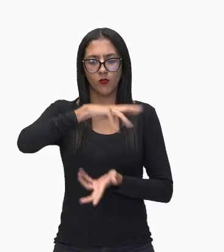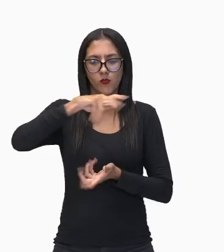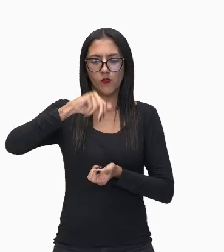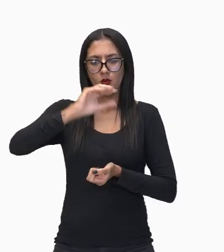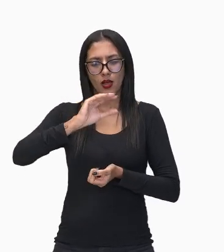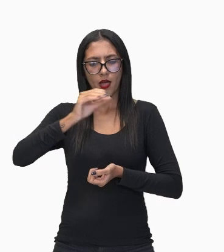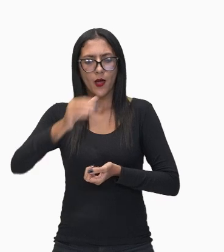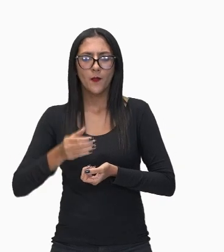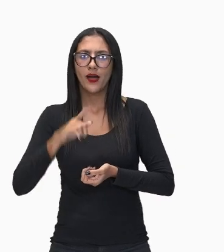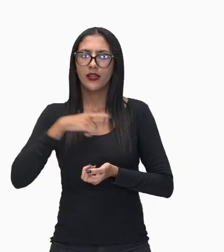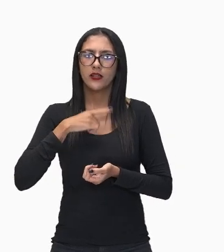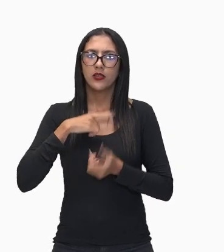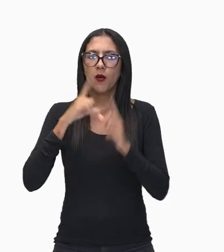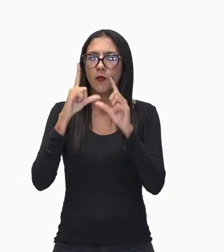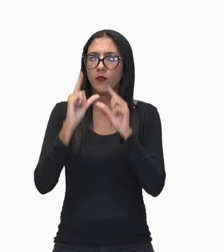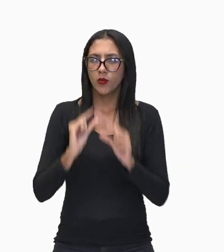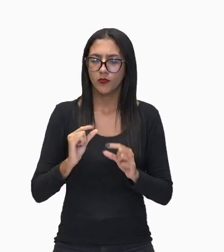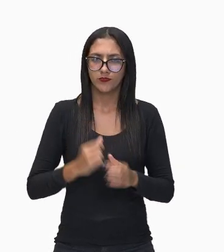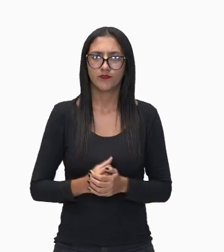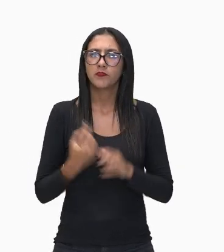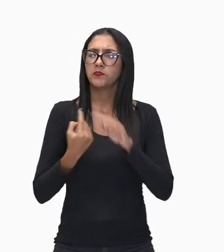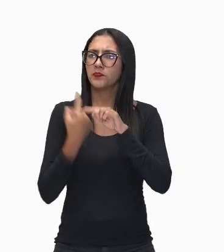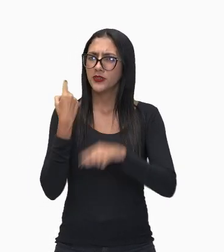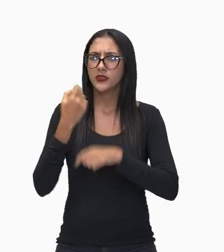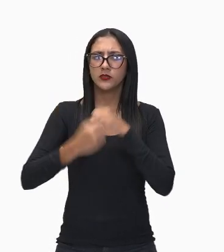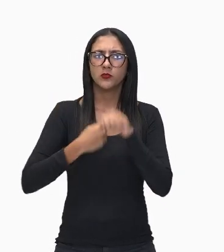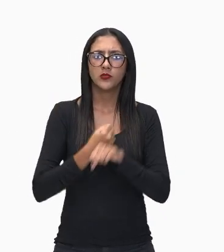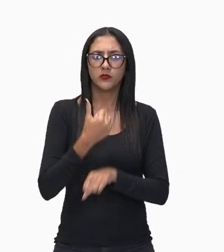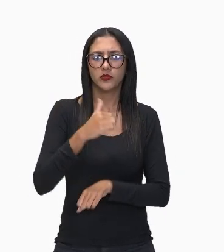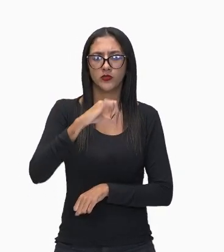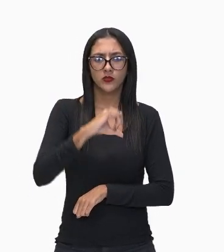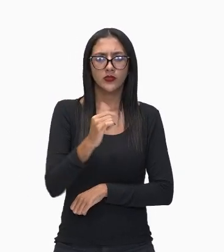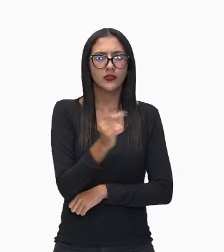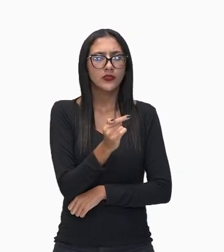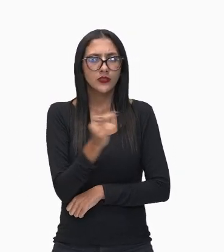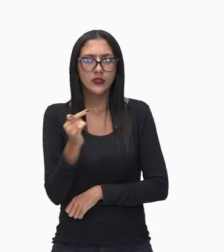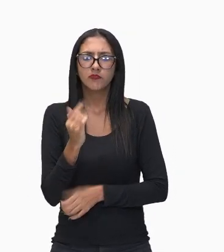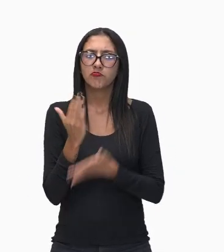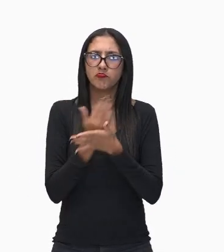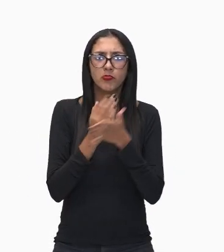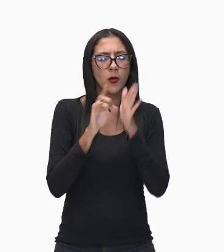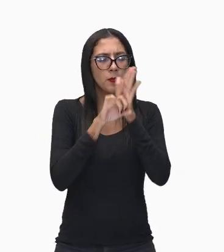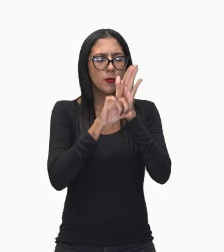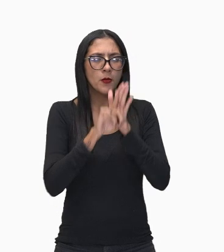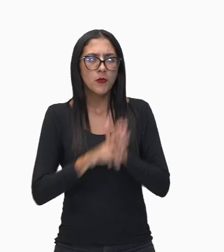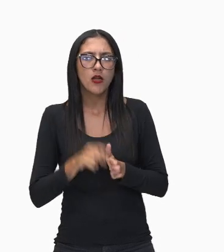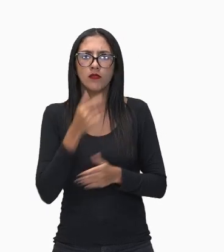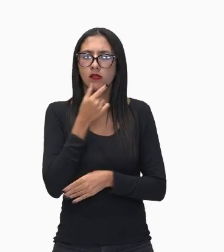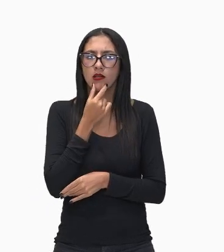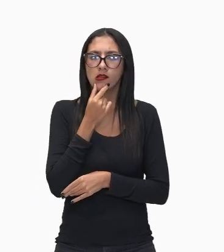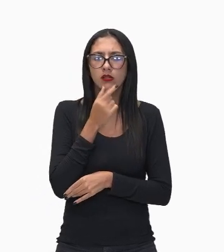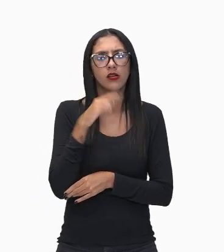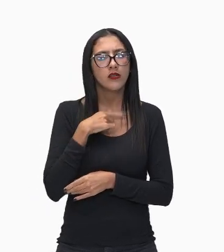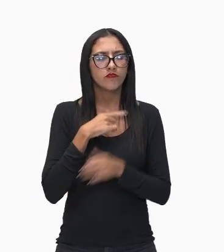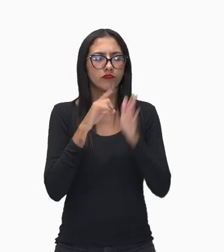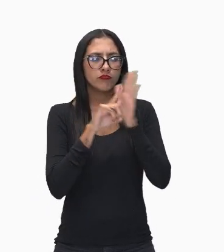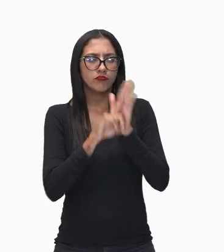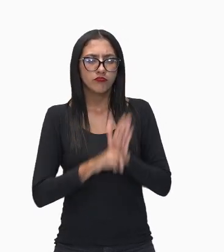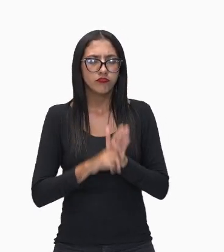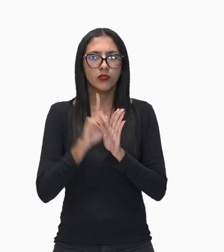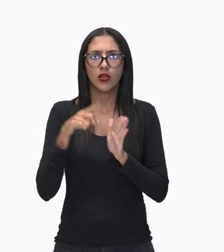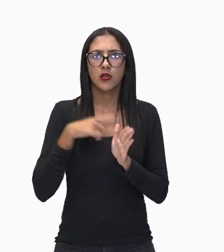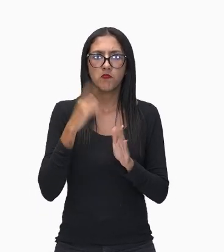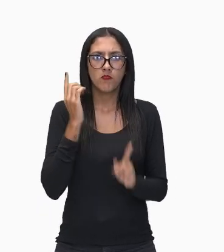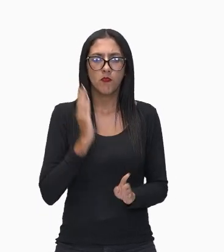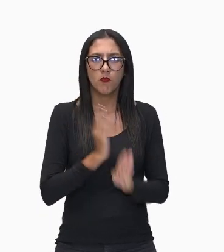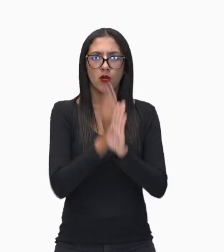sendo destruída. Em 1977, alguns cientistas britânicos, eles fizeram a primeira